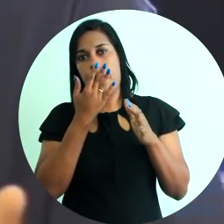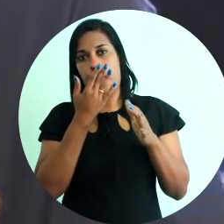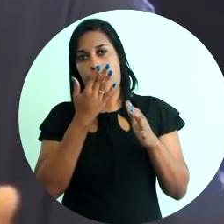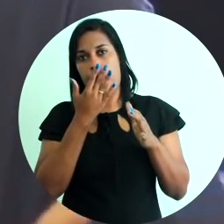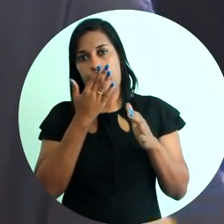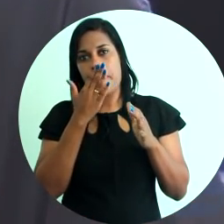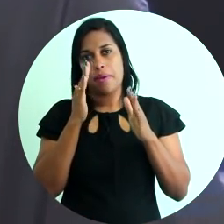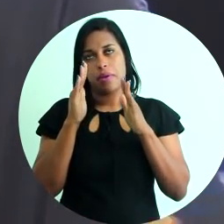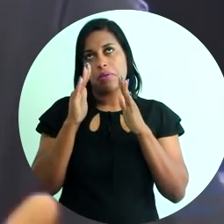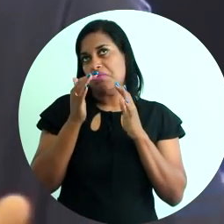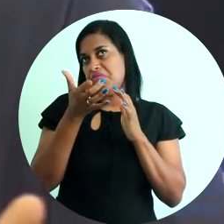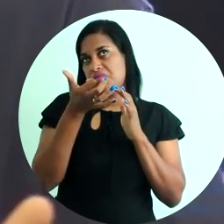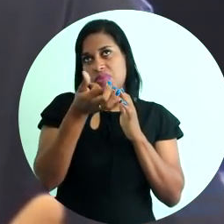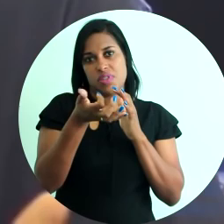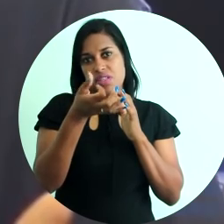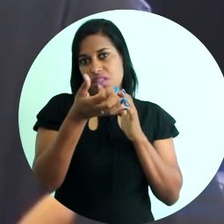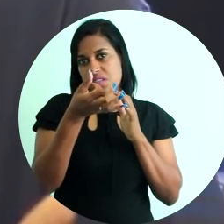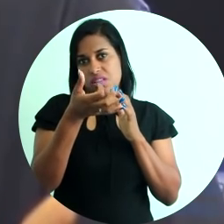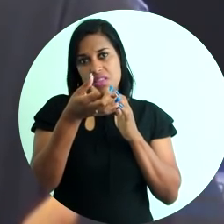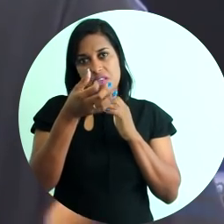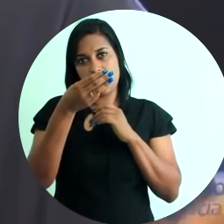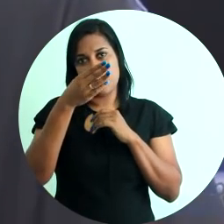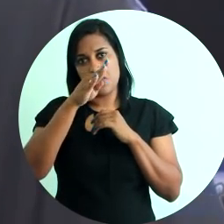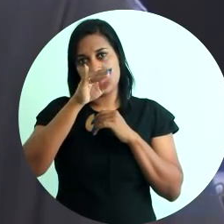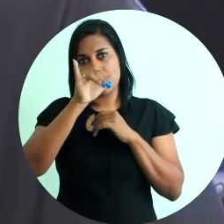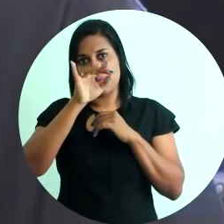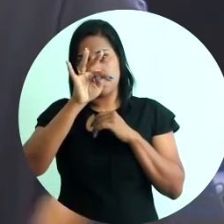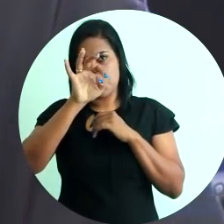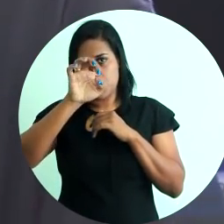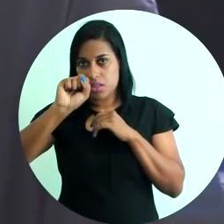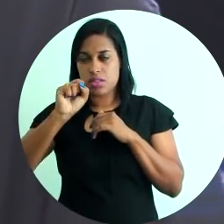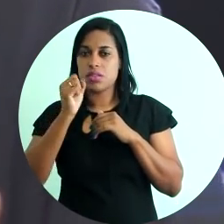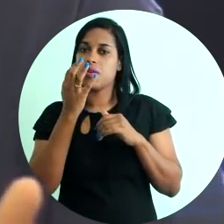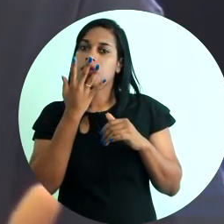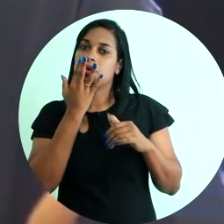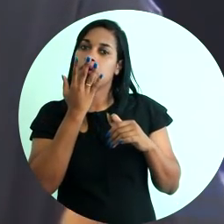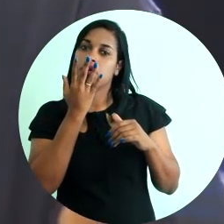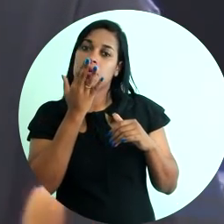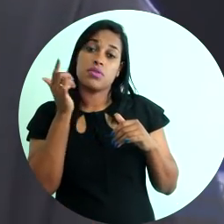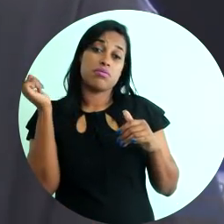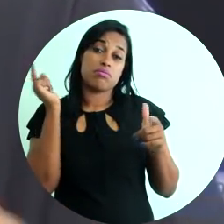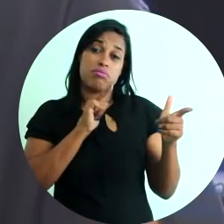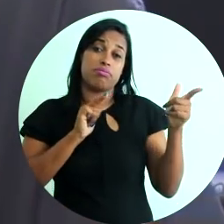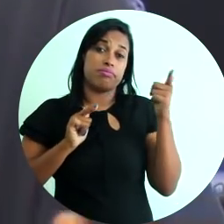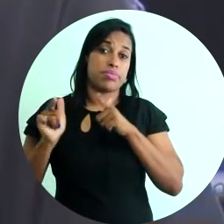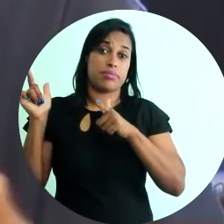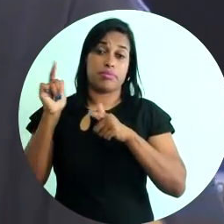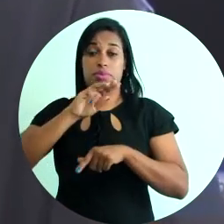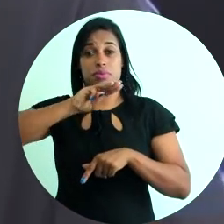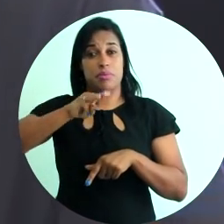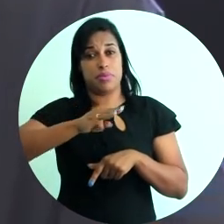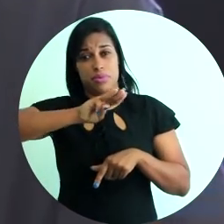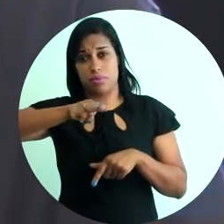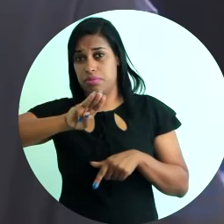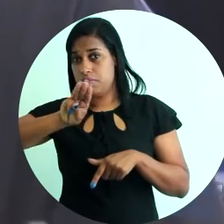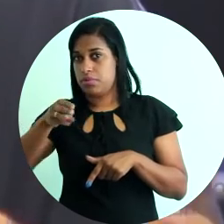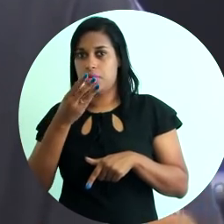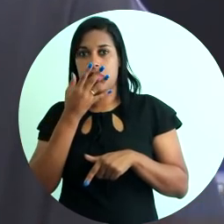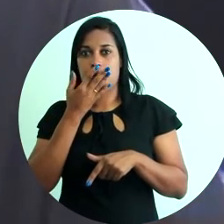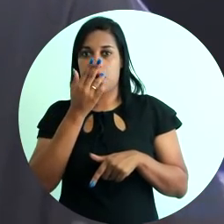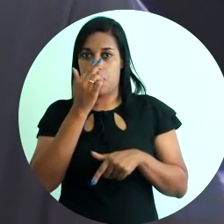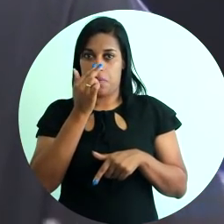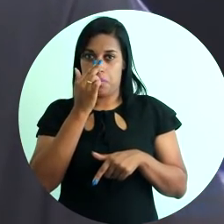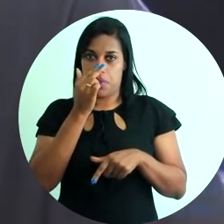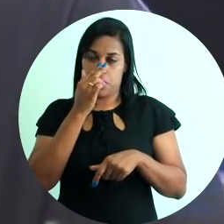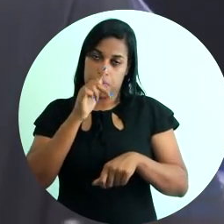casa dos 16 bits ou mais de exibição de cores, ou seja, eles conseguem exibir milhões, milhares de cores ao mesmo